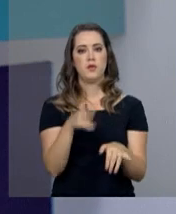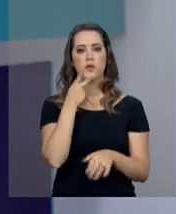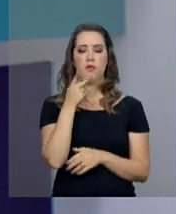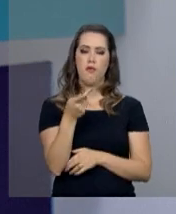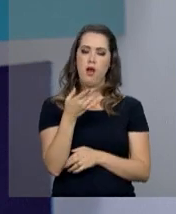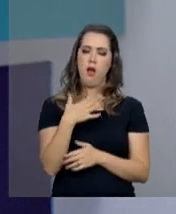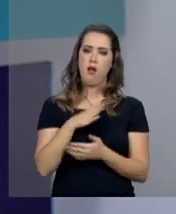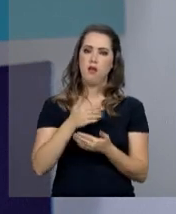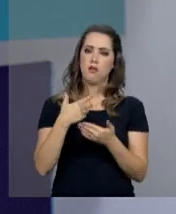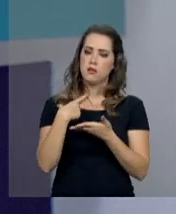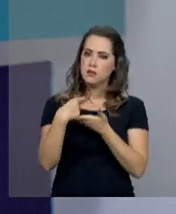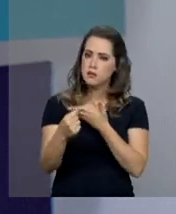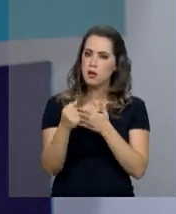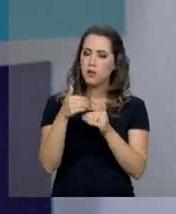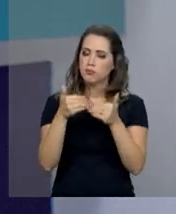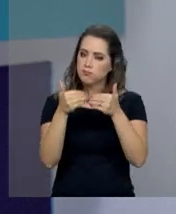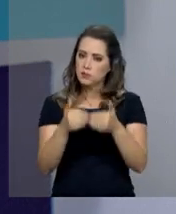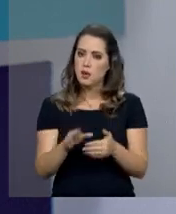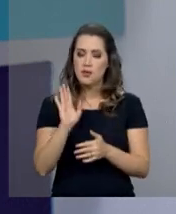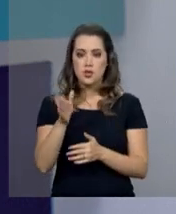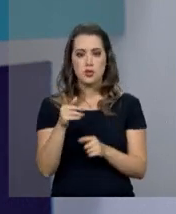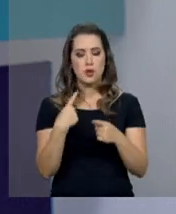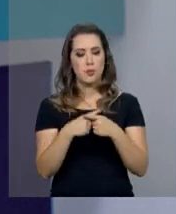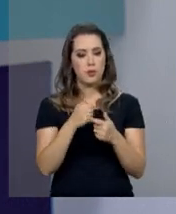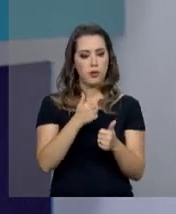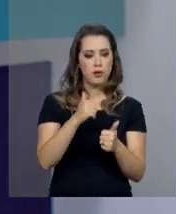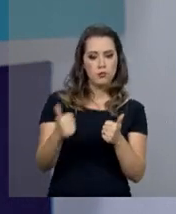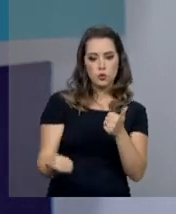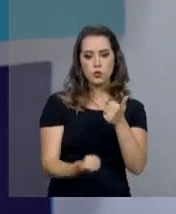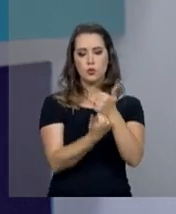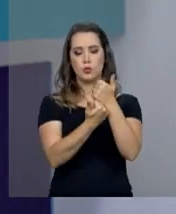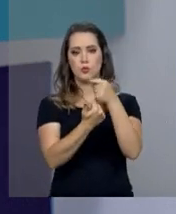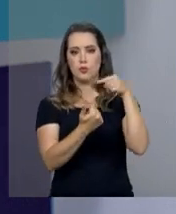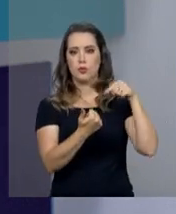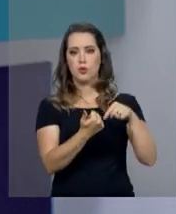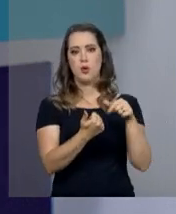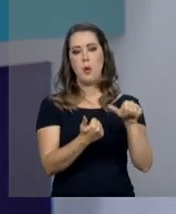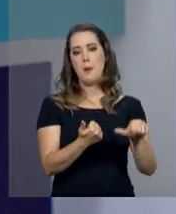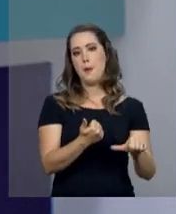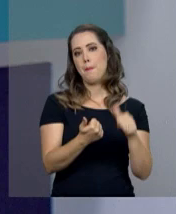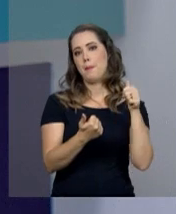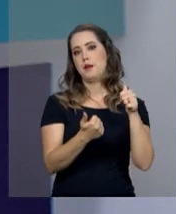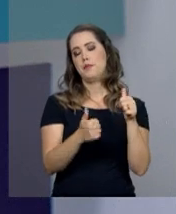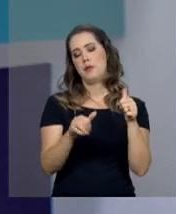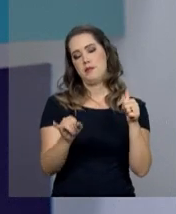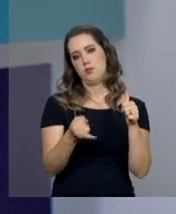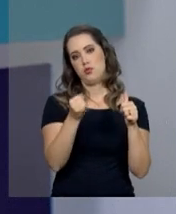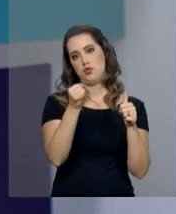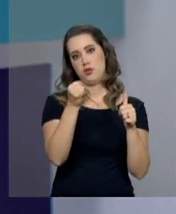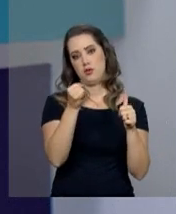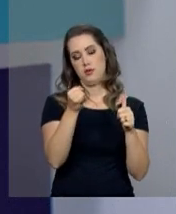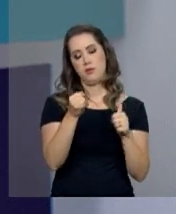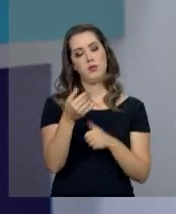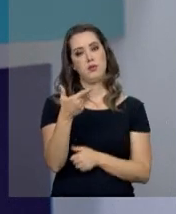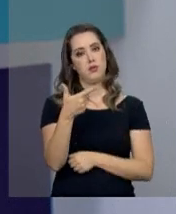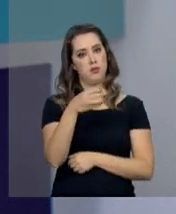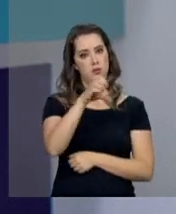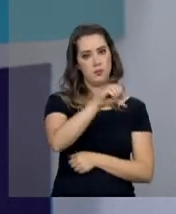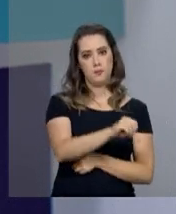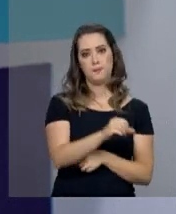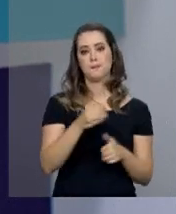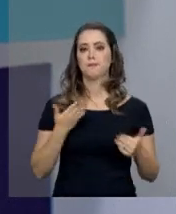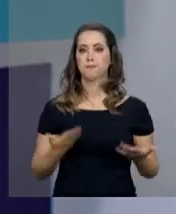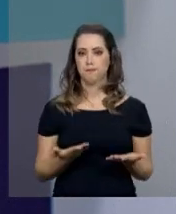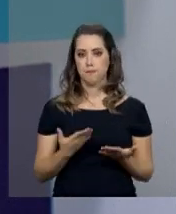despediu das autoridades presentes já que passa o cargo para seu sucessor no primeiro dia de janeiro de 2019 o presidente